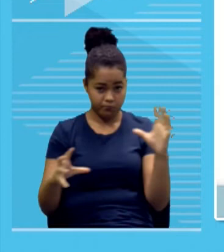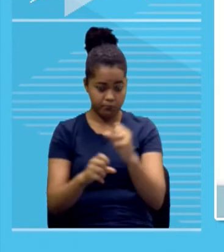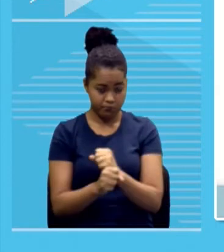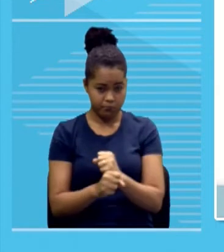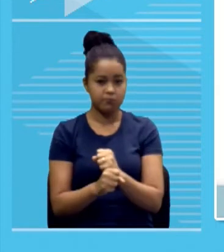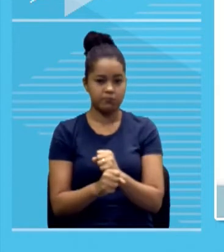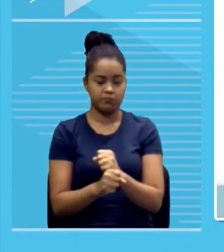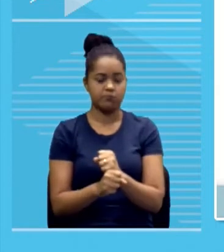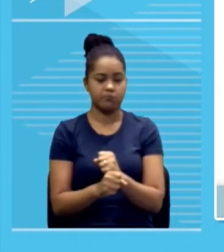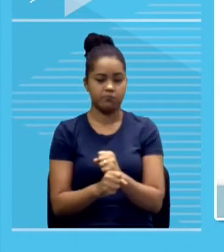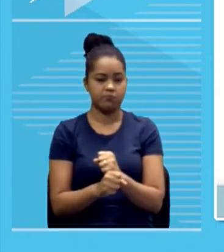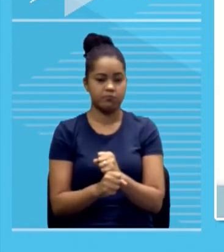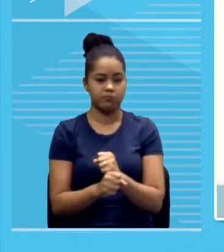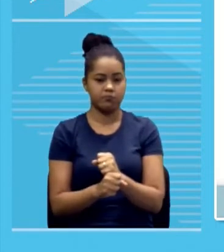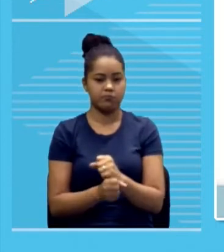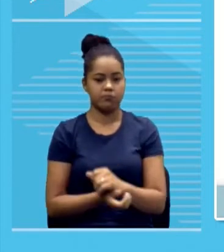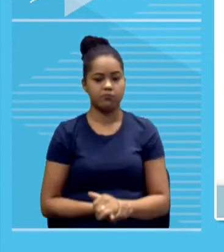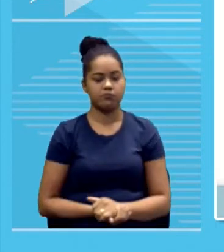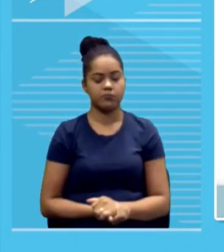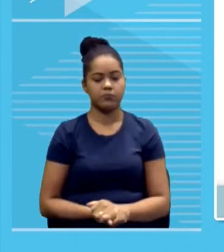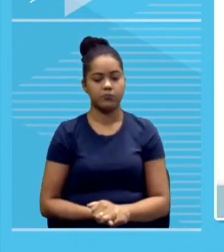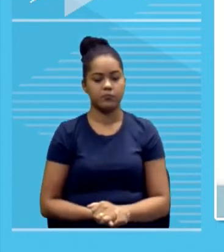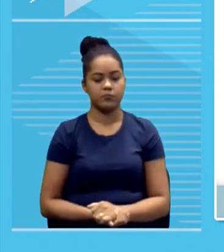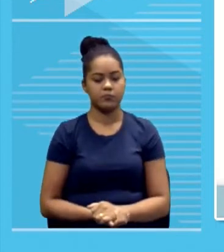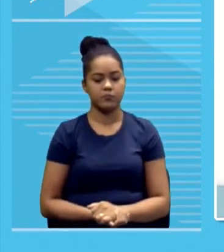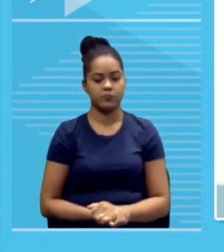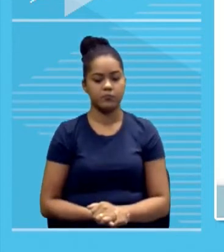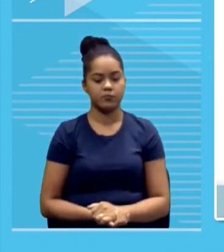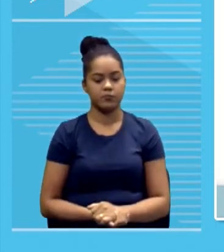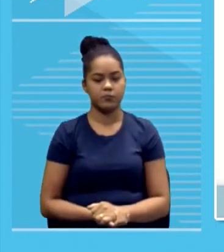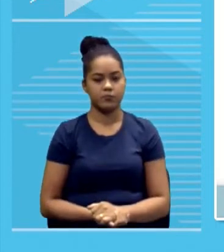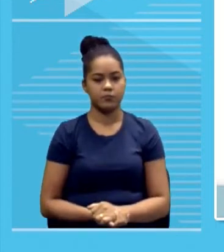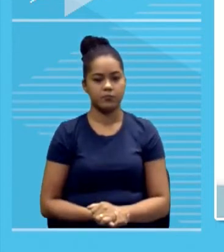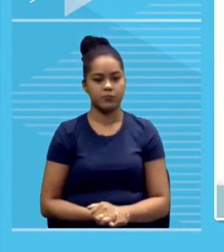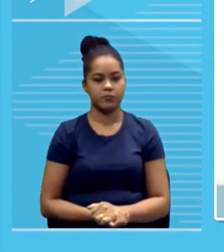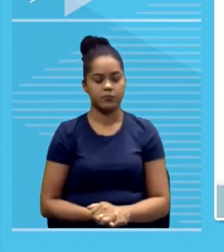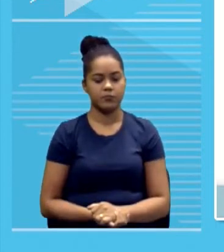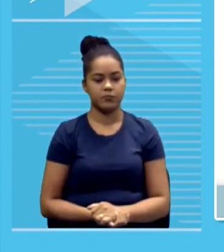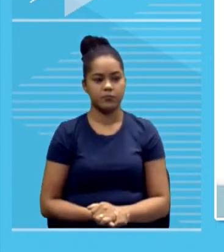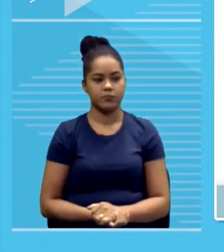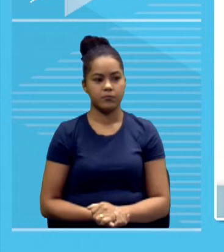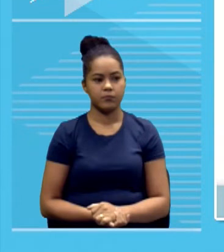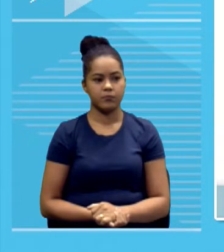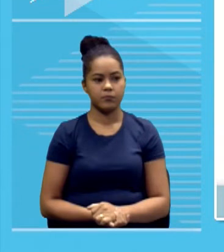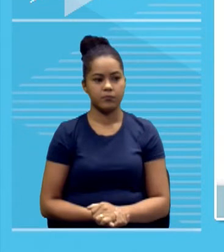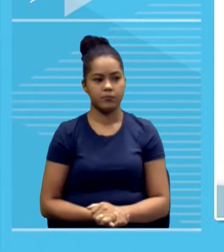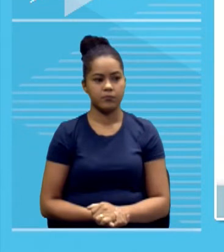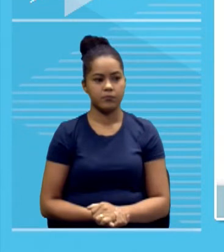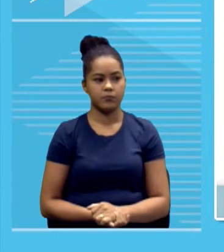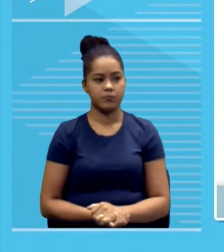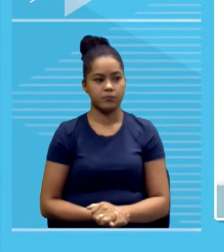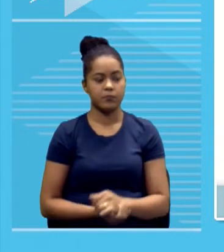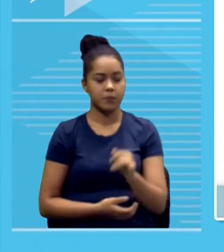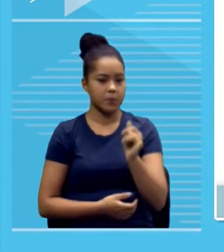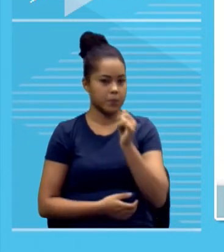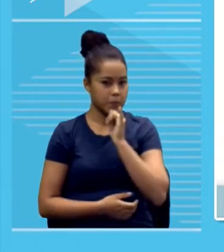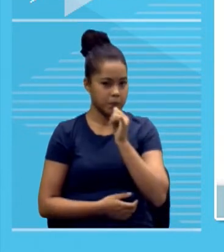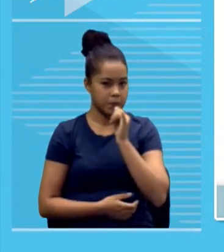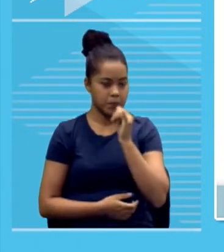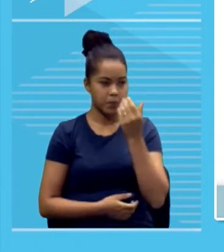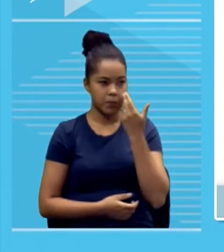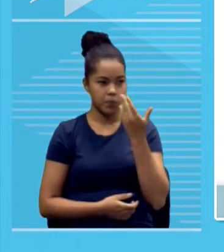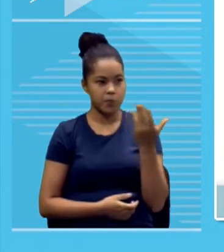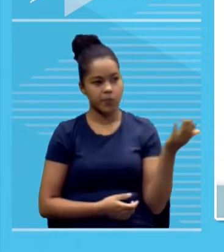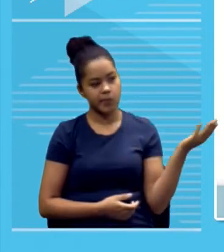soma direta, tá bom? Soma linear. Então, você teria essas duas diferenças aí. Nossos exemplos, ó.